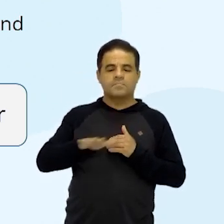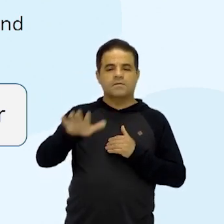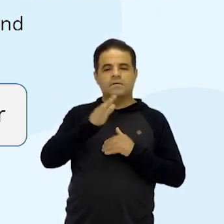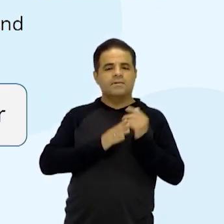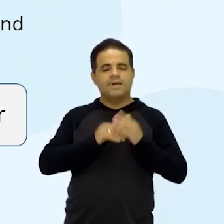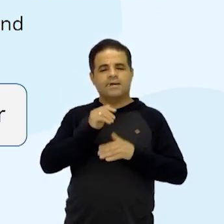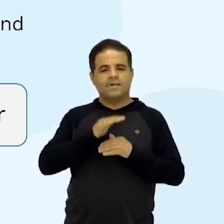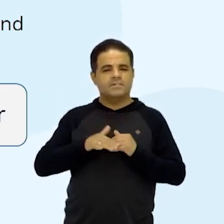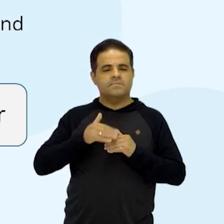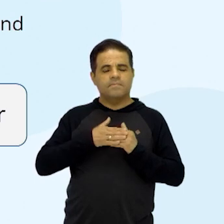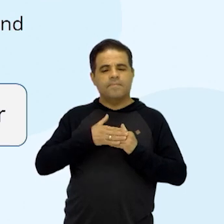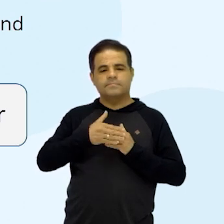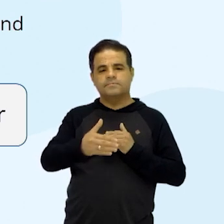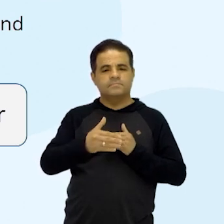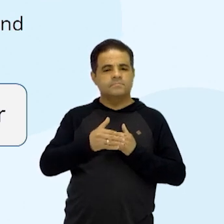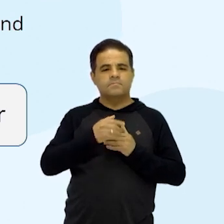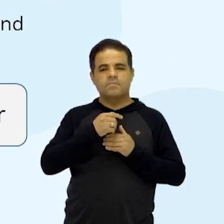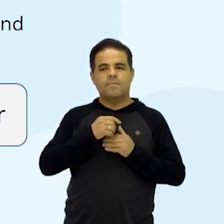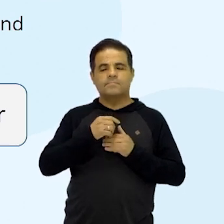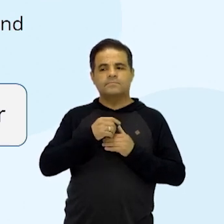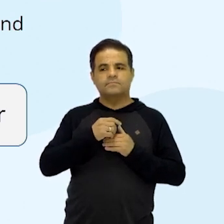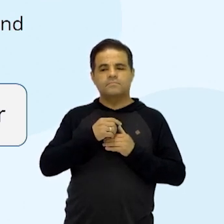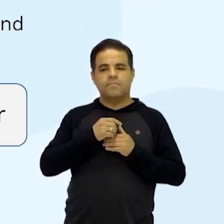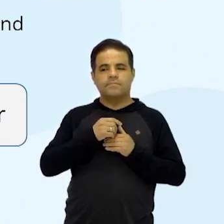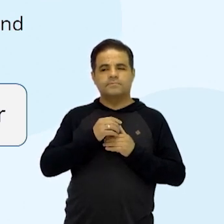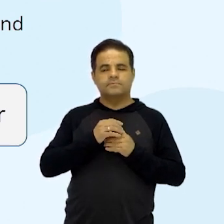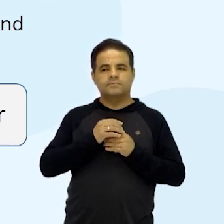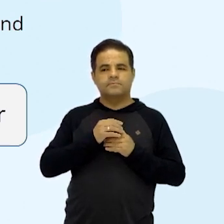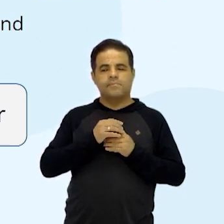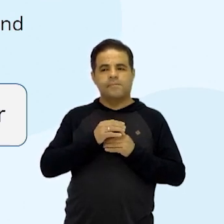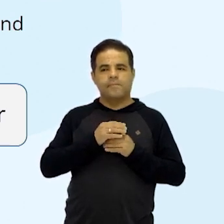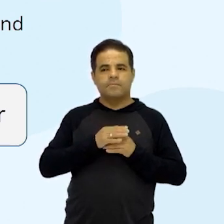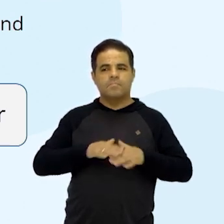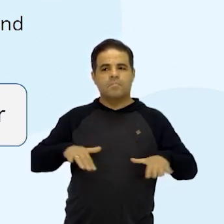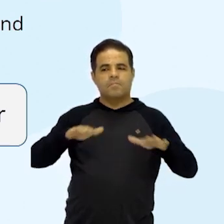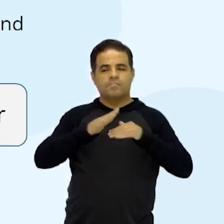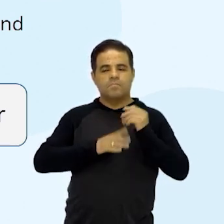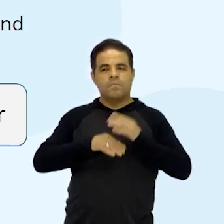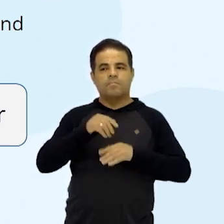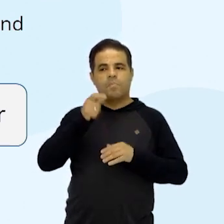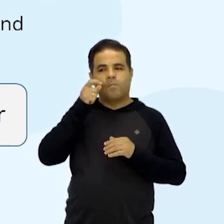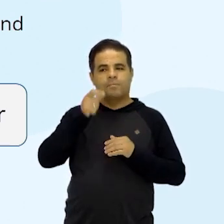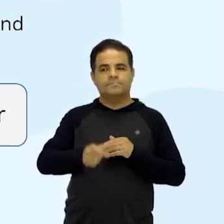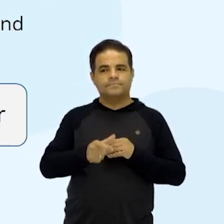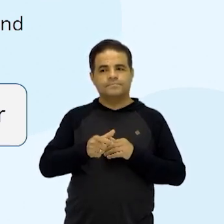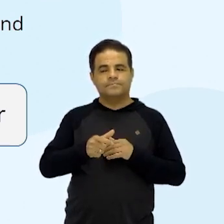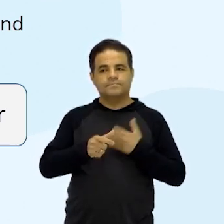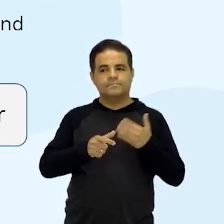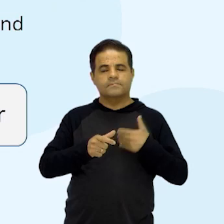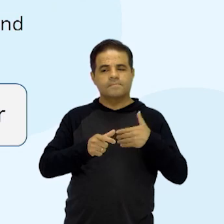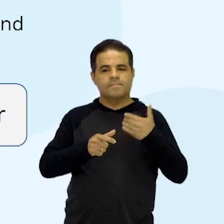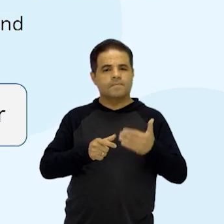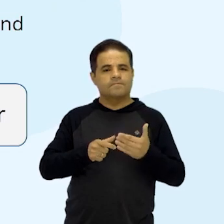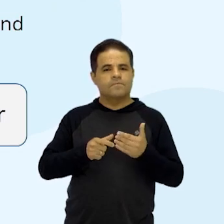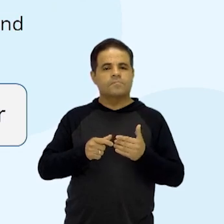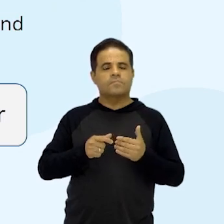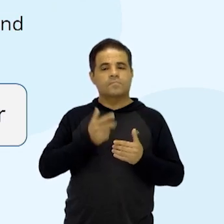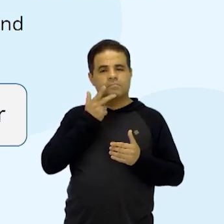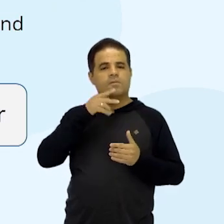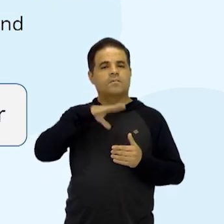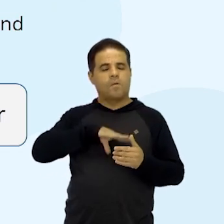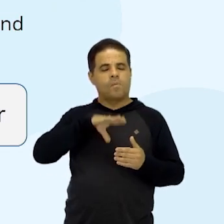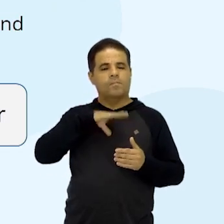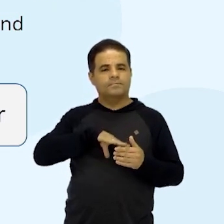rapper brasileiro, ele falou lá para as Nações Unidas sobre os direitos humanos. E é bem interessante o discurso dele. Ele fala em